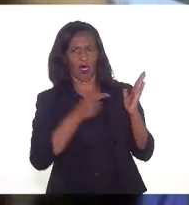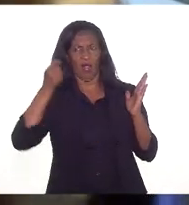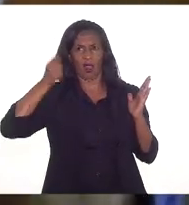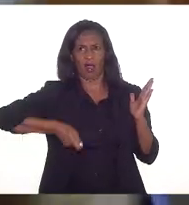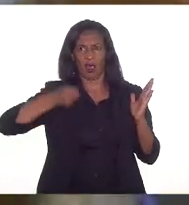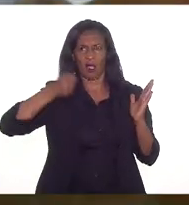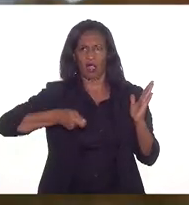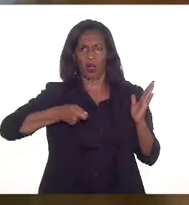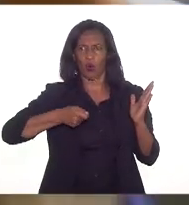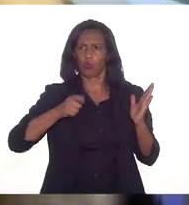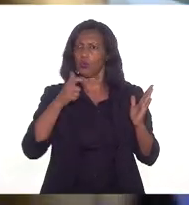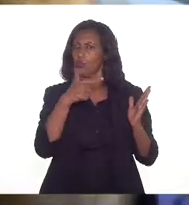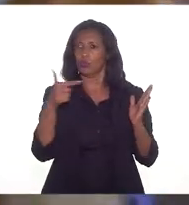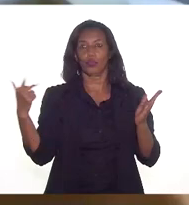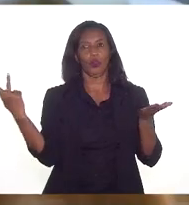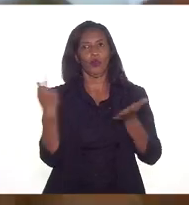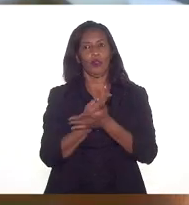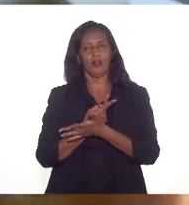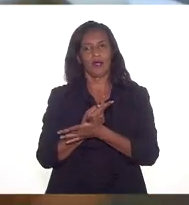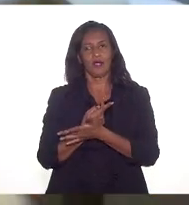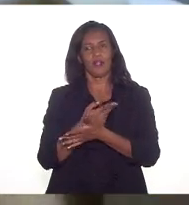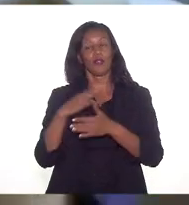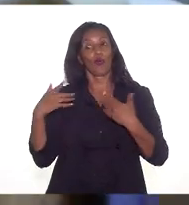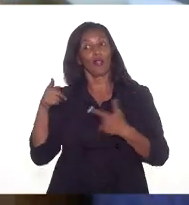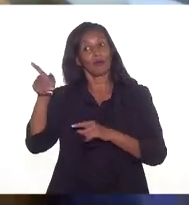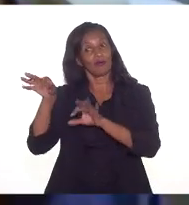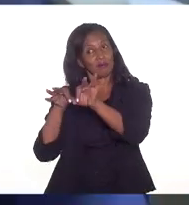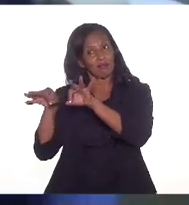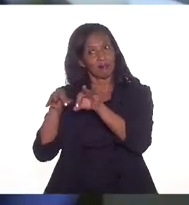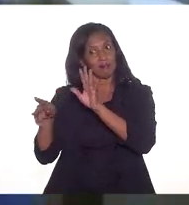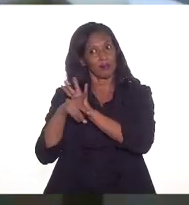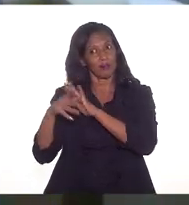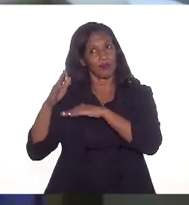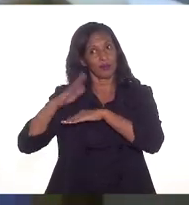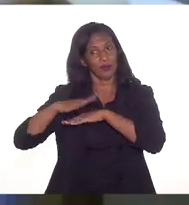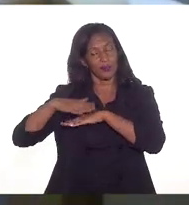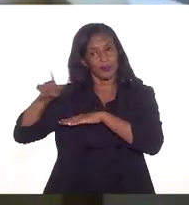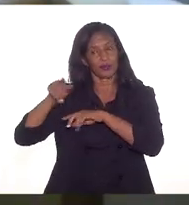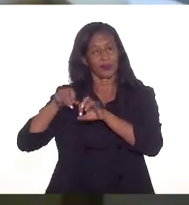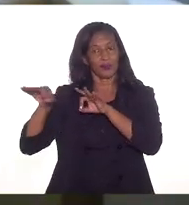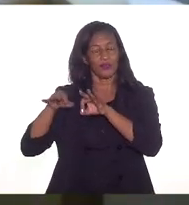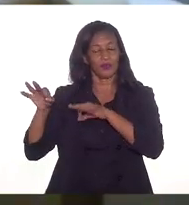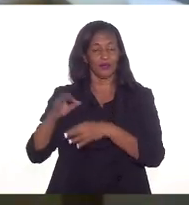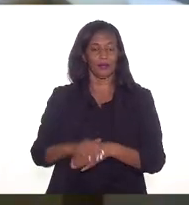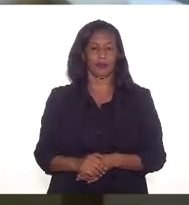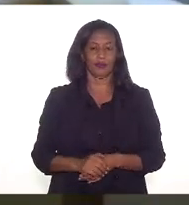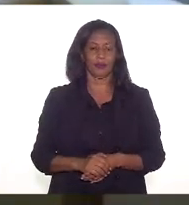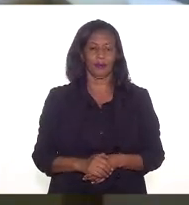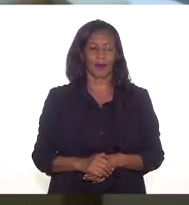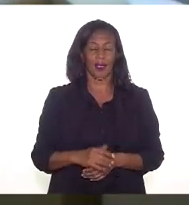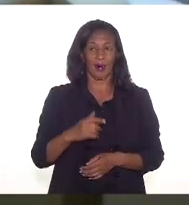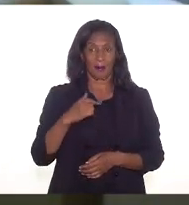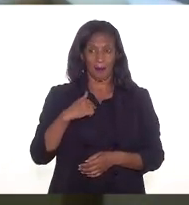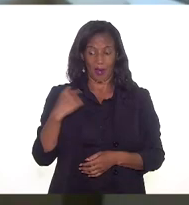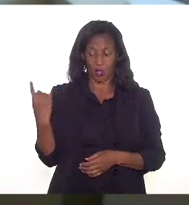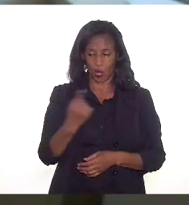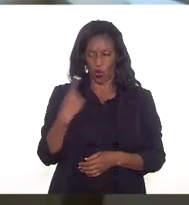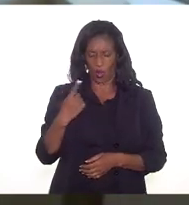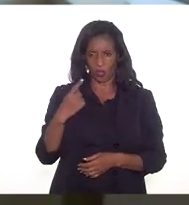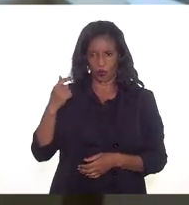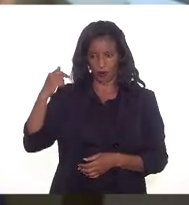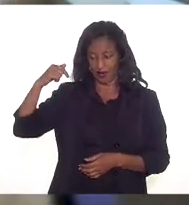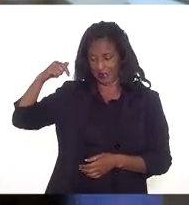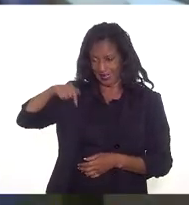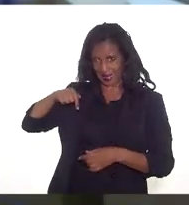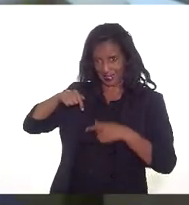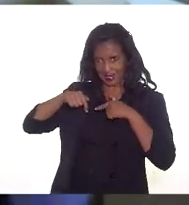tinha acontecido ainda quando os senhores fizeram. Mas a gente vai ter que ter, daqui até o Piloa,